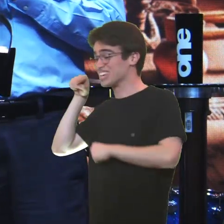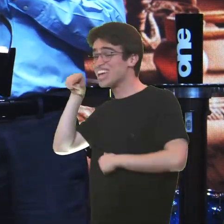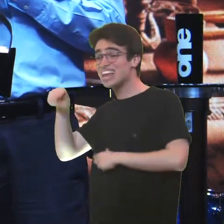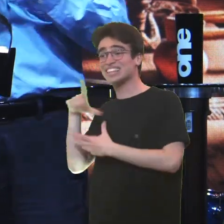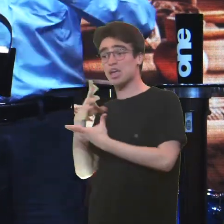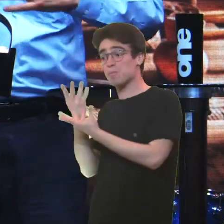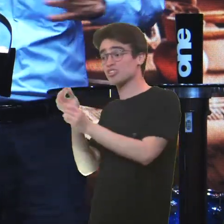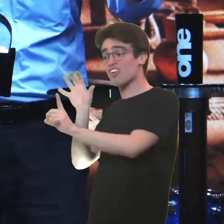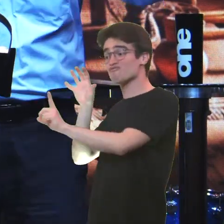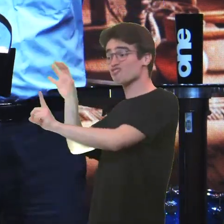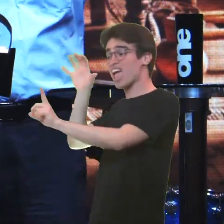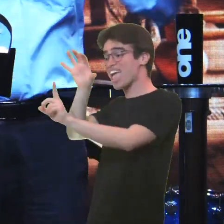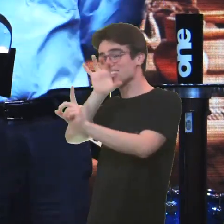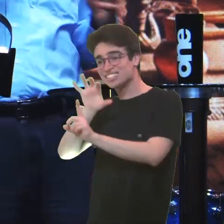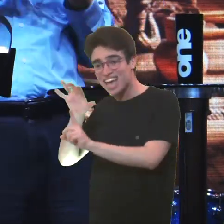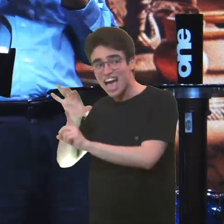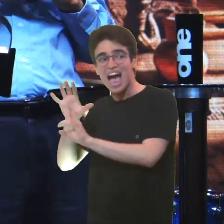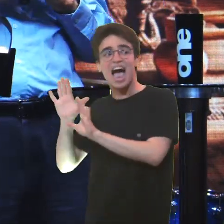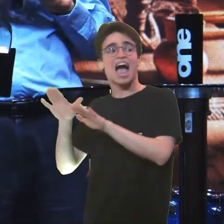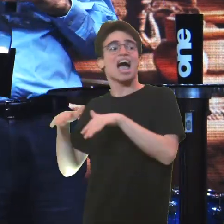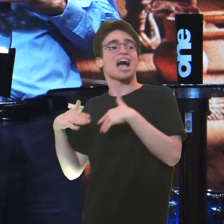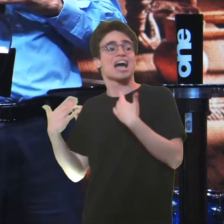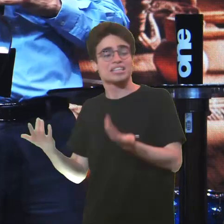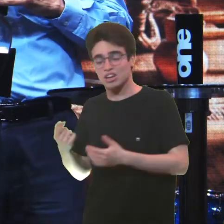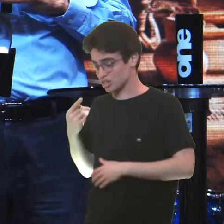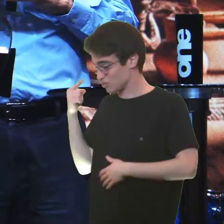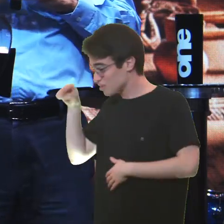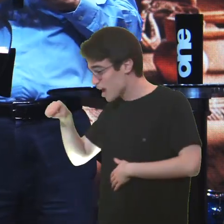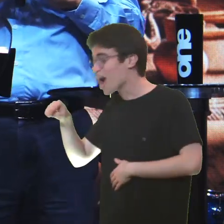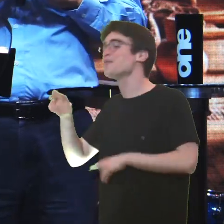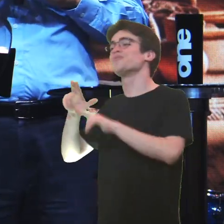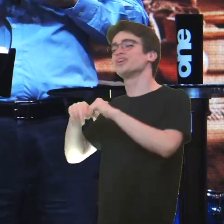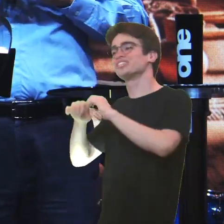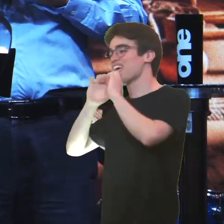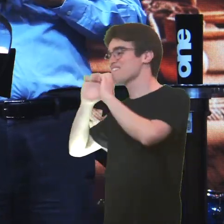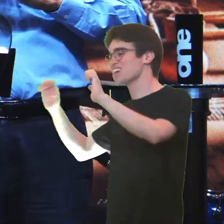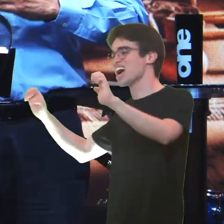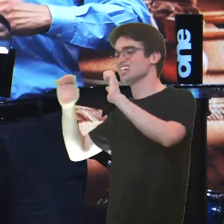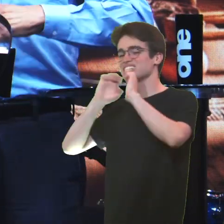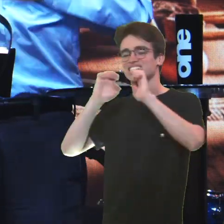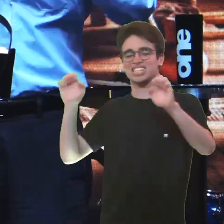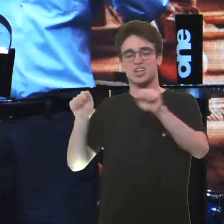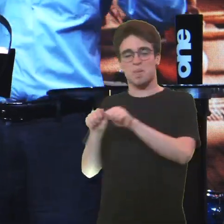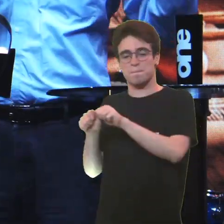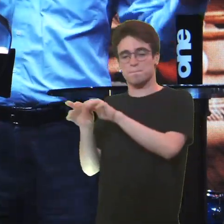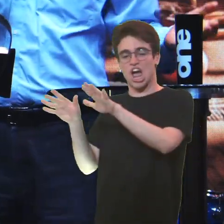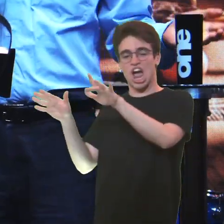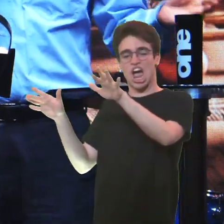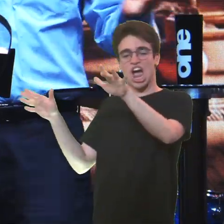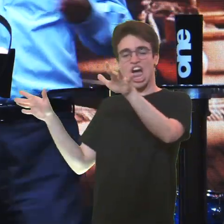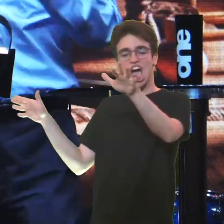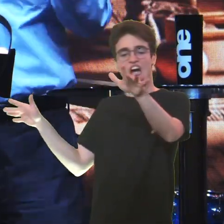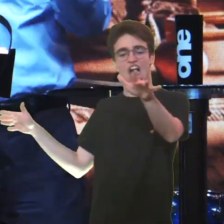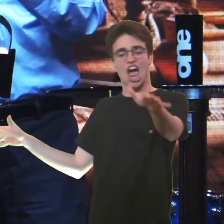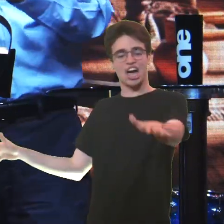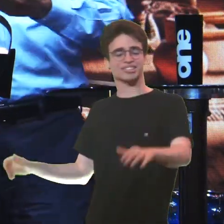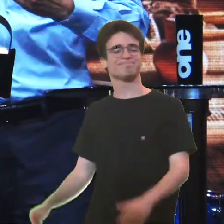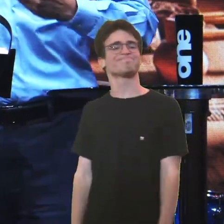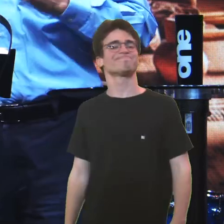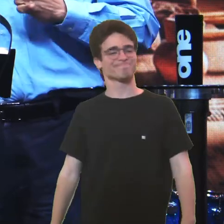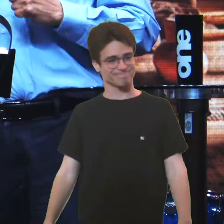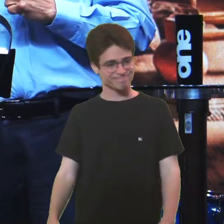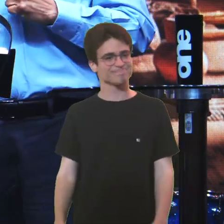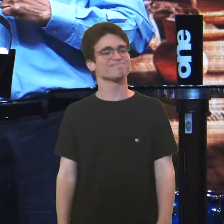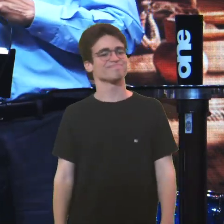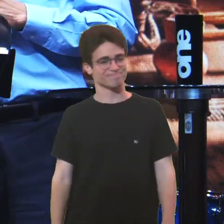no campo, el evangelio se esparcía. o evangelho era disseminado. Cuando Pablo está ya terminando su